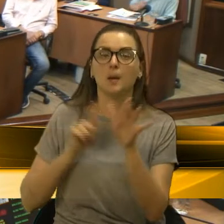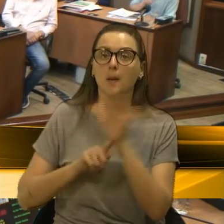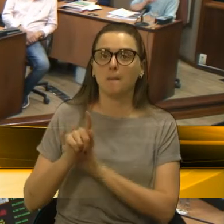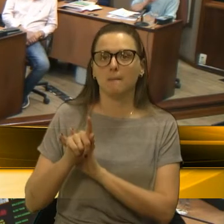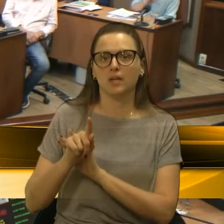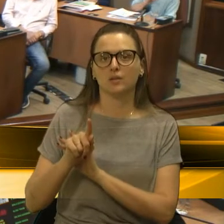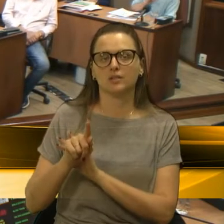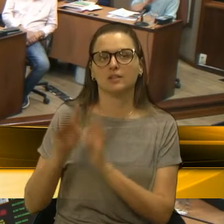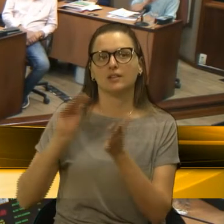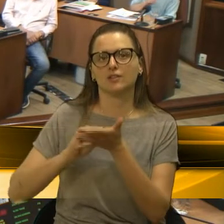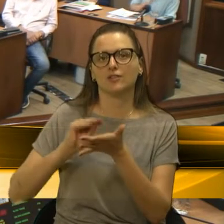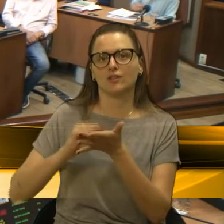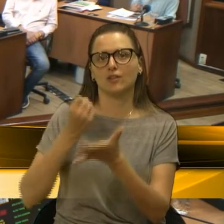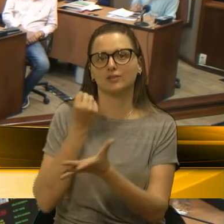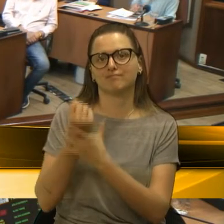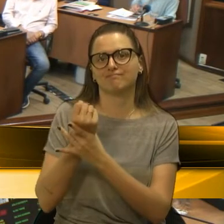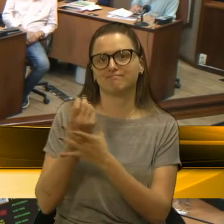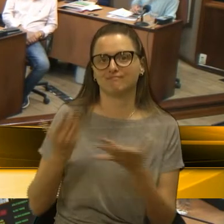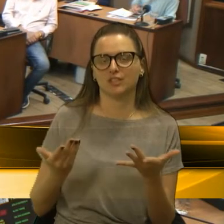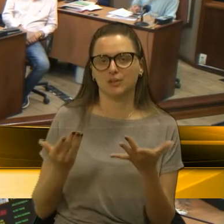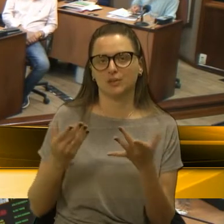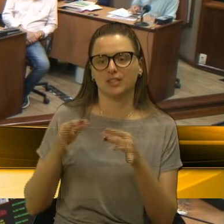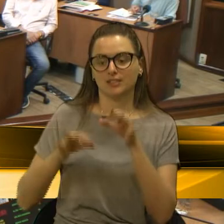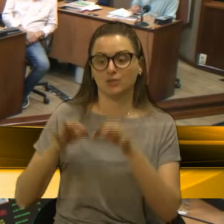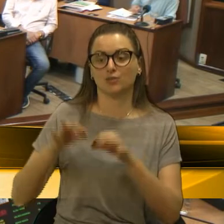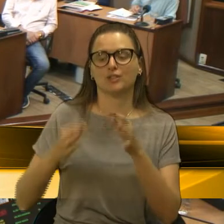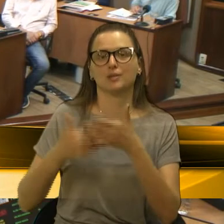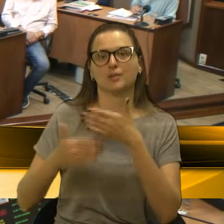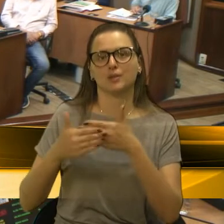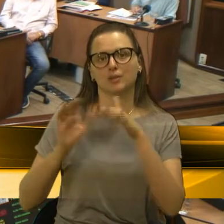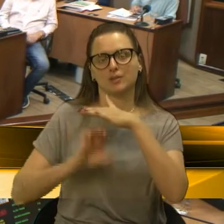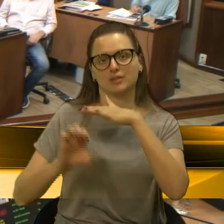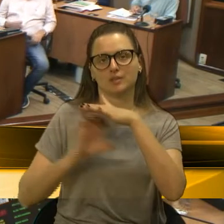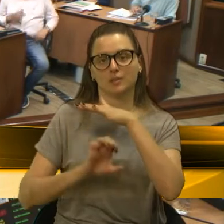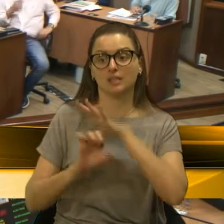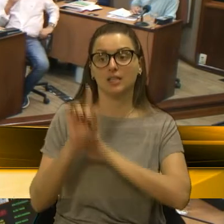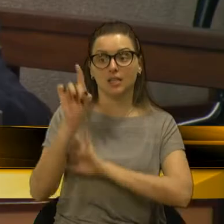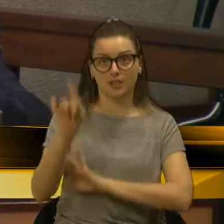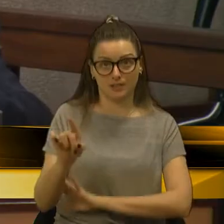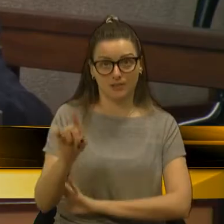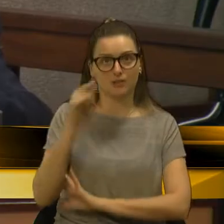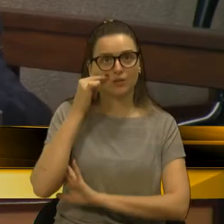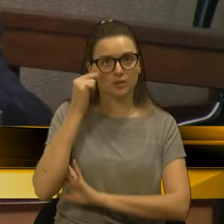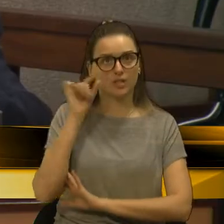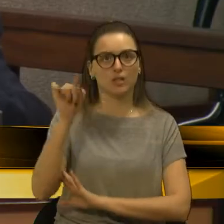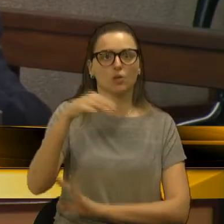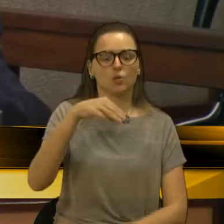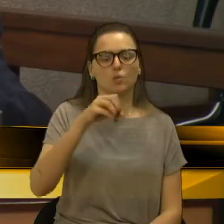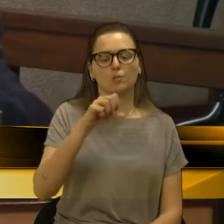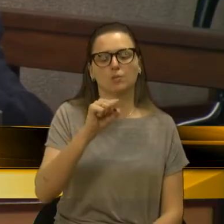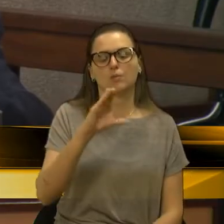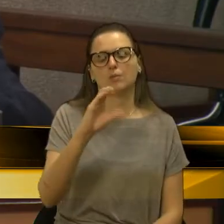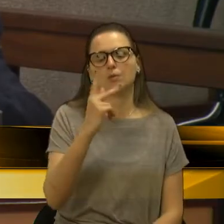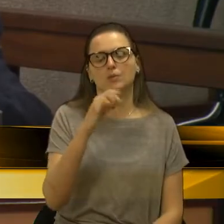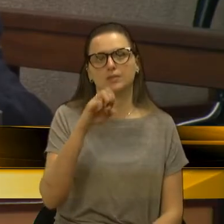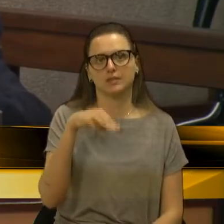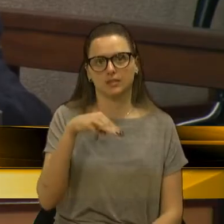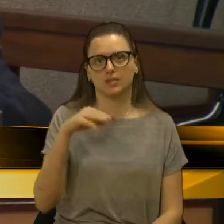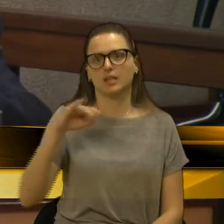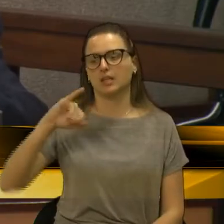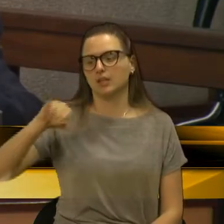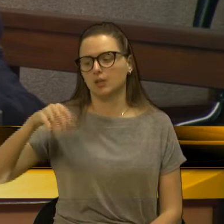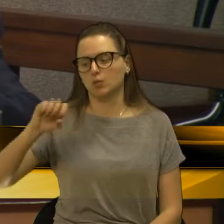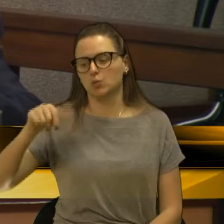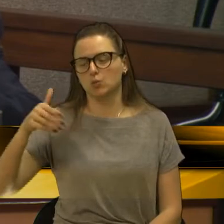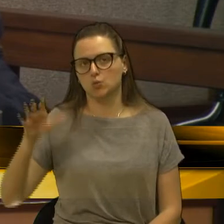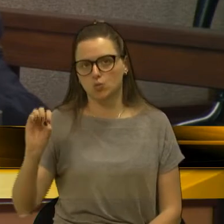essa insegurança jurídica para o mundo empresarial. E Vossa Excelência, o Mosquen, o João